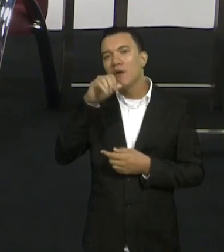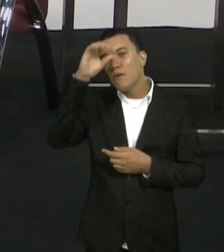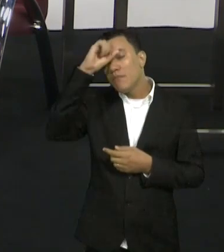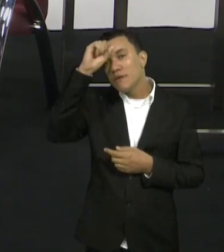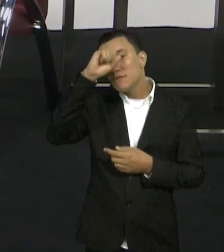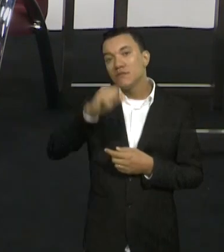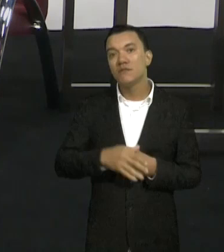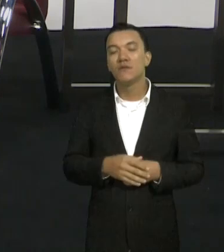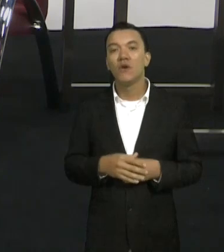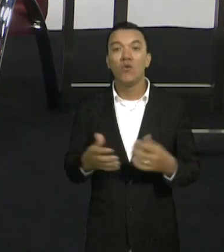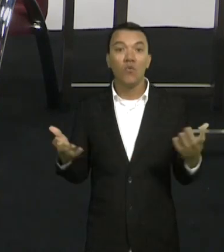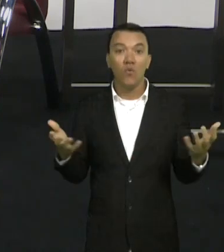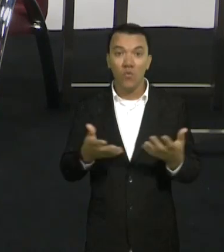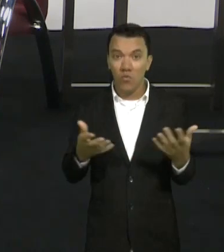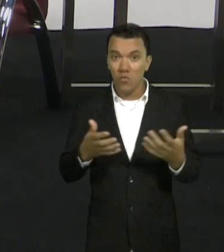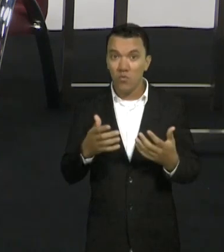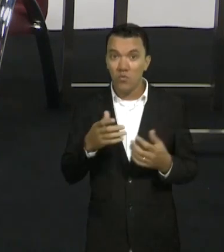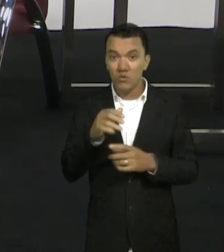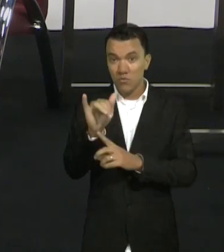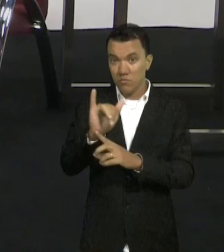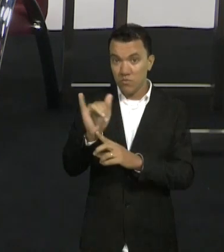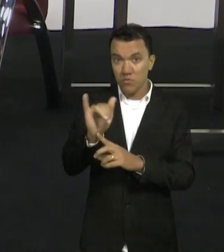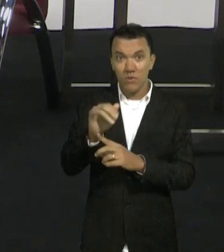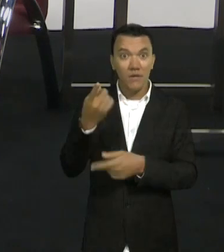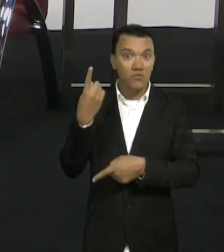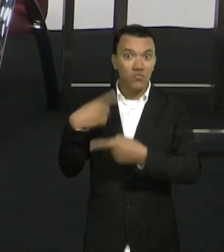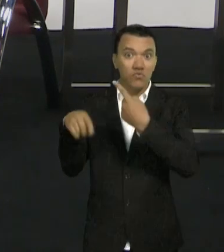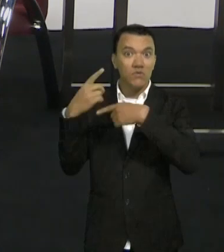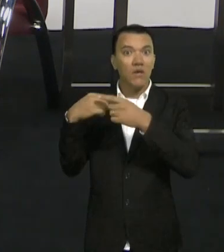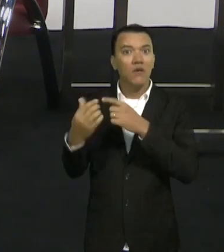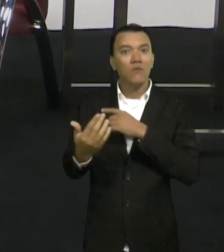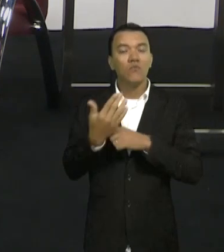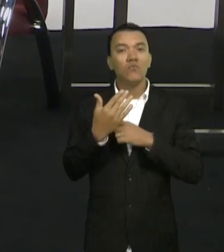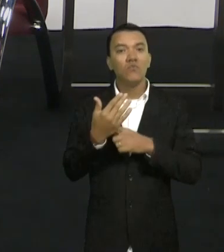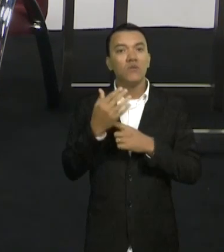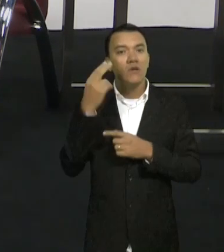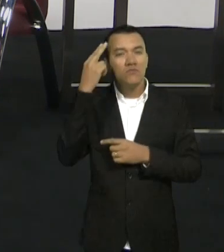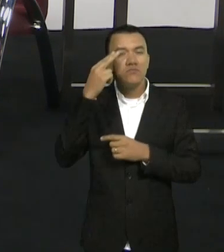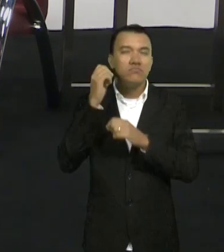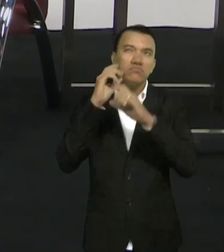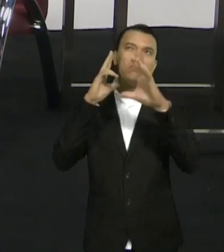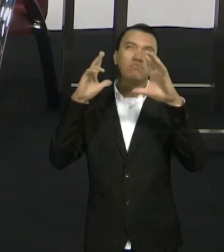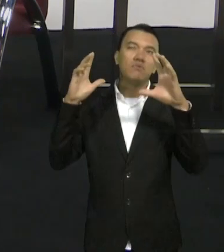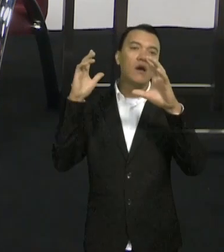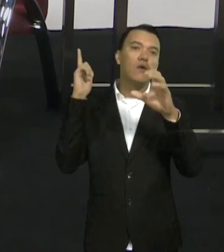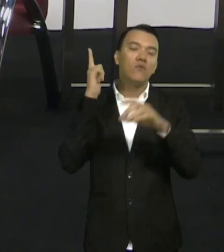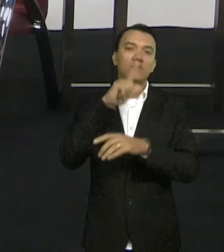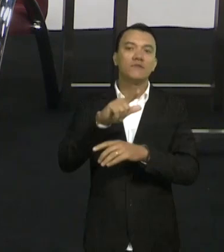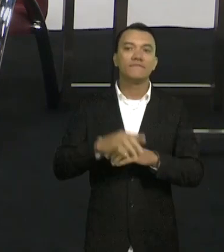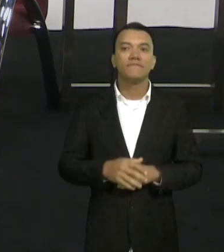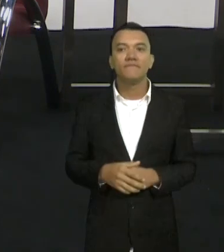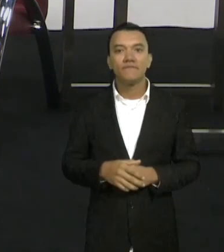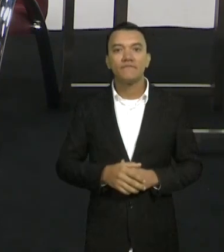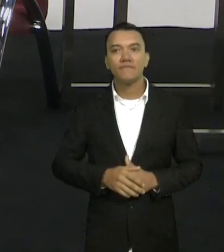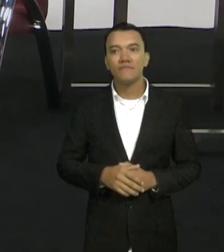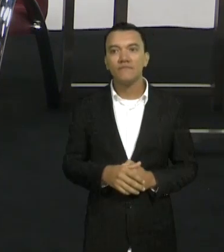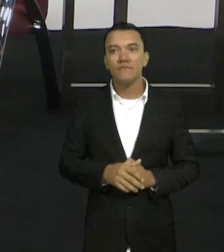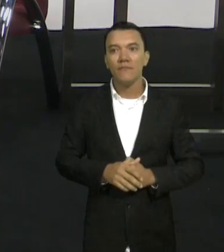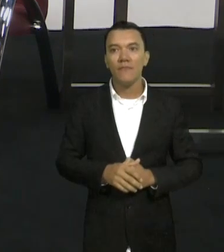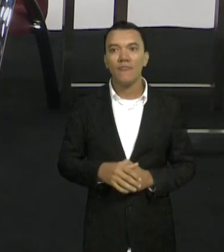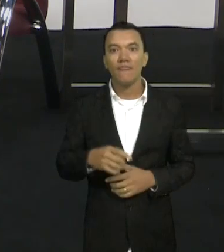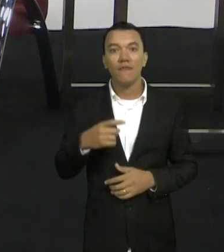boi é o sucesso e a realização do nosso sonho. Você falou que tem mulher que canta no boi, né? Sim. É compositora